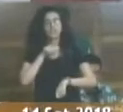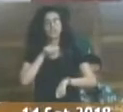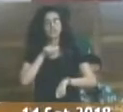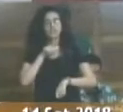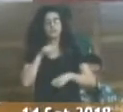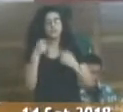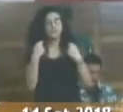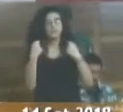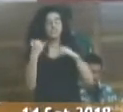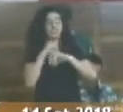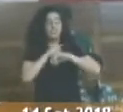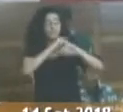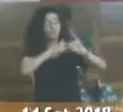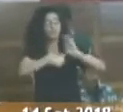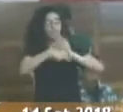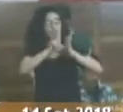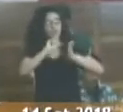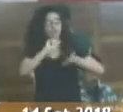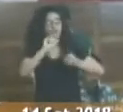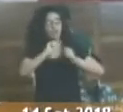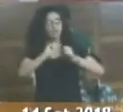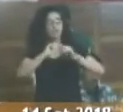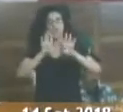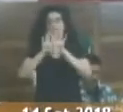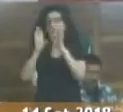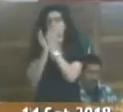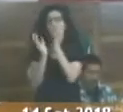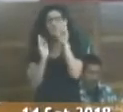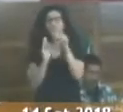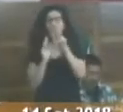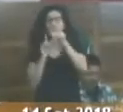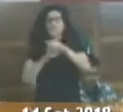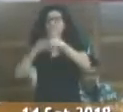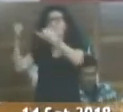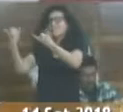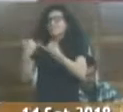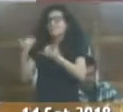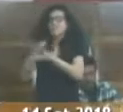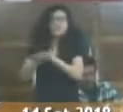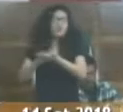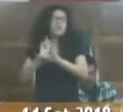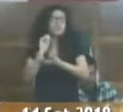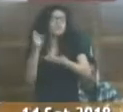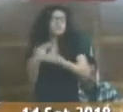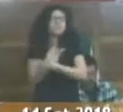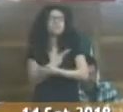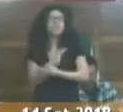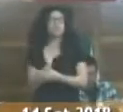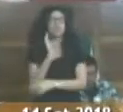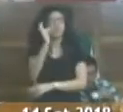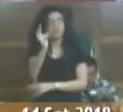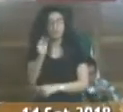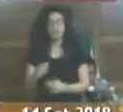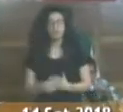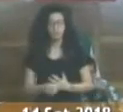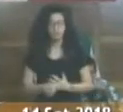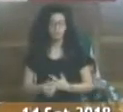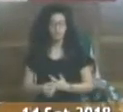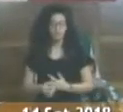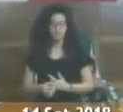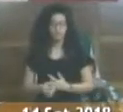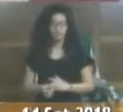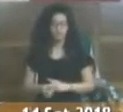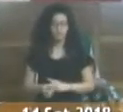prévia e informada. E as comunidades tradicionais nunca tiveram consulta nenhuma, nem livre, muito menos prévia, e muito menos